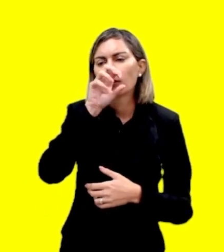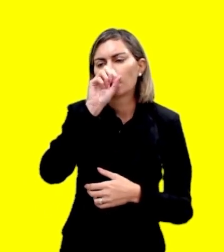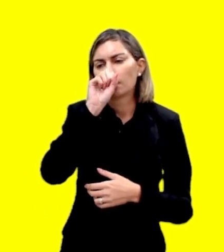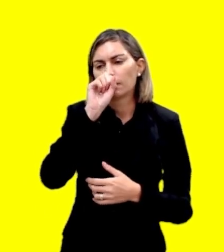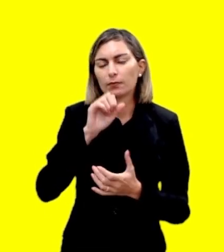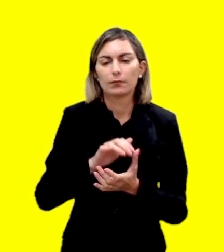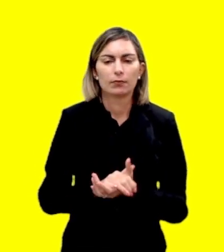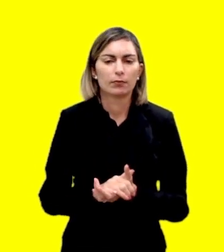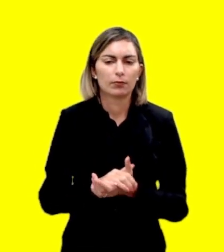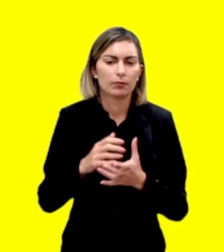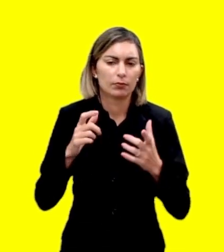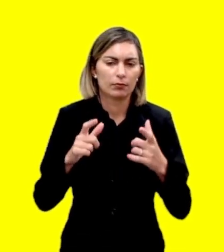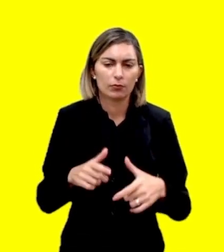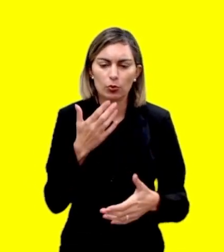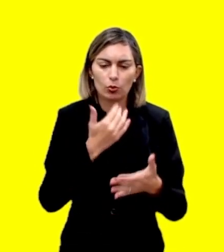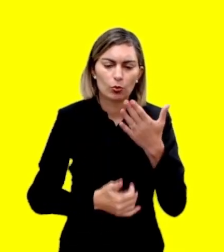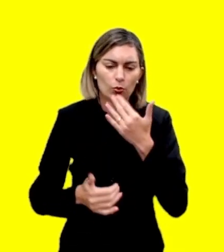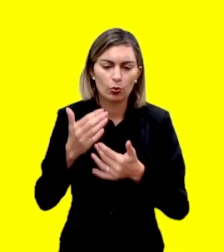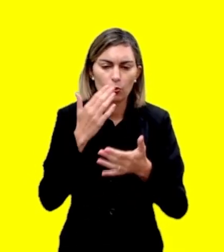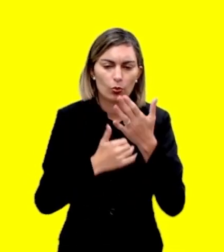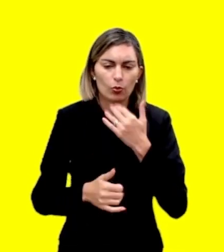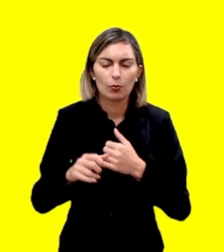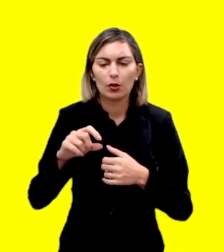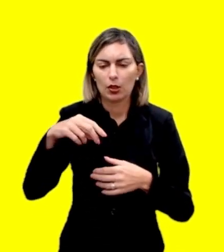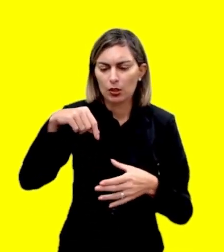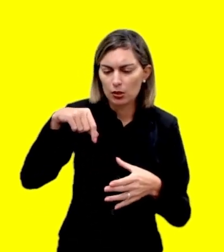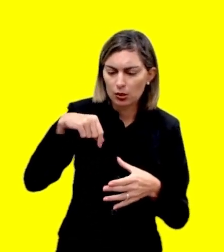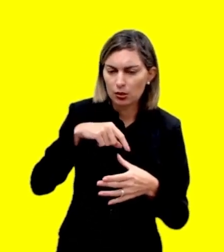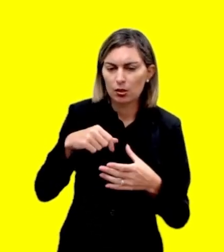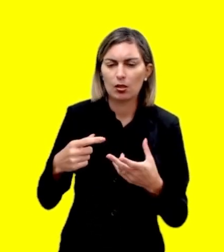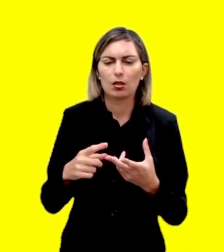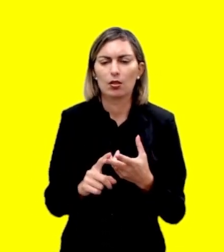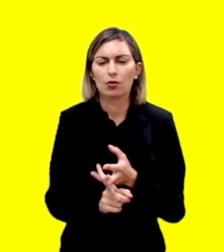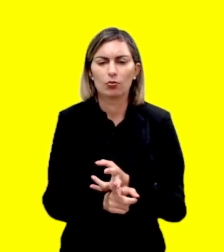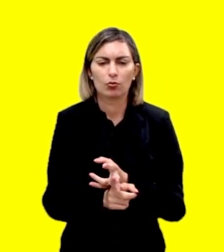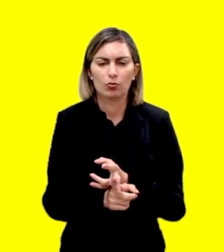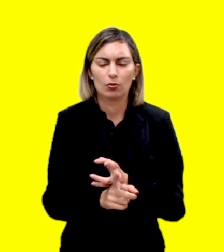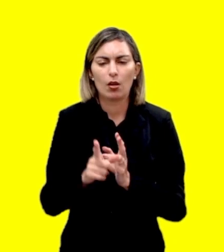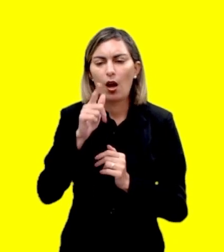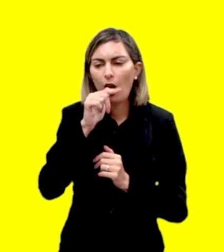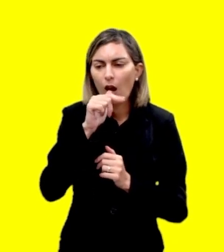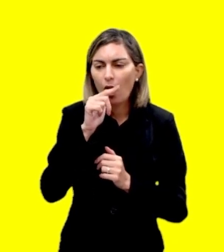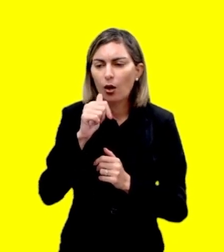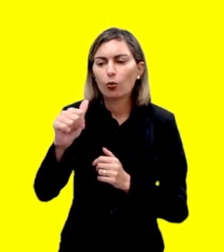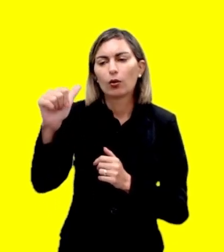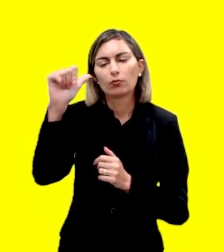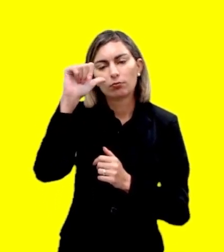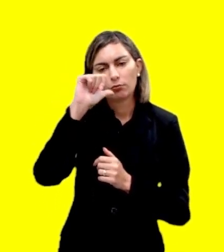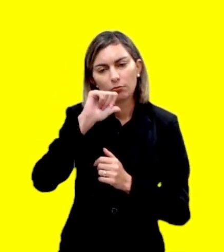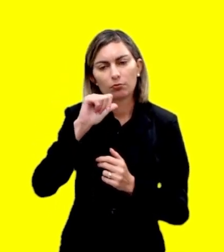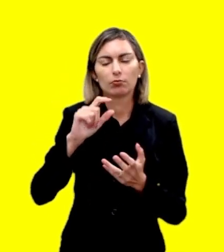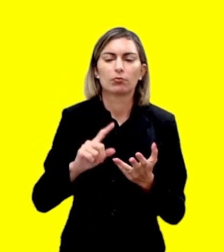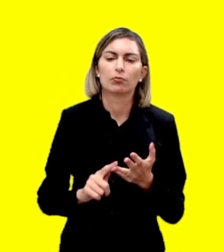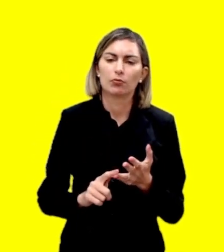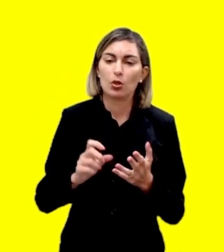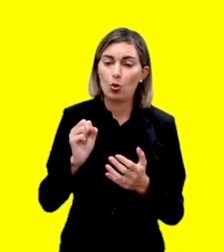respiramos, em alimentos como sal ou cerveja, na água que bebemos.